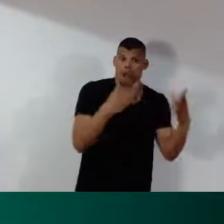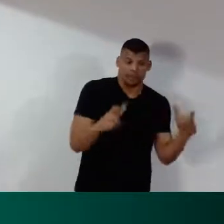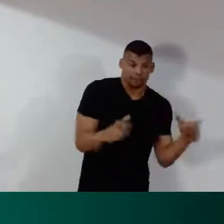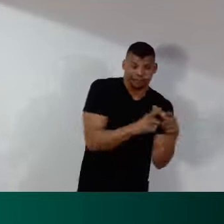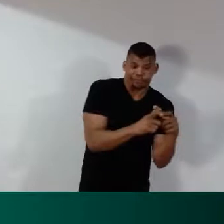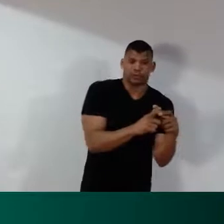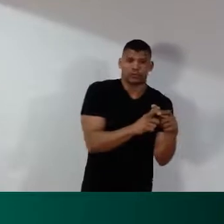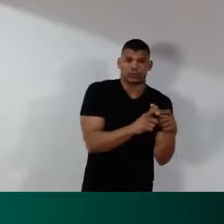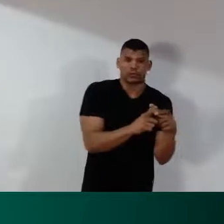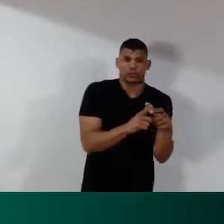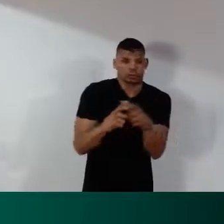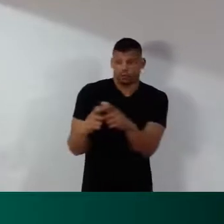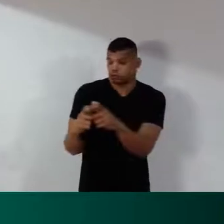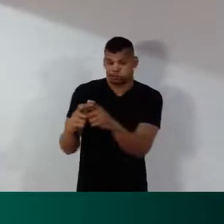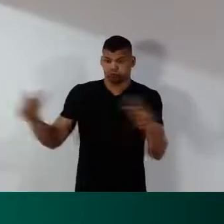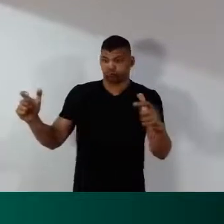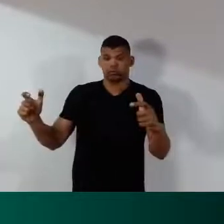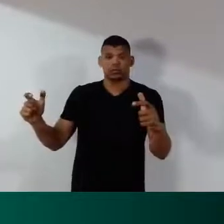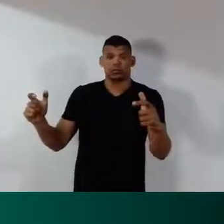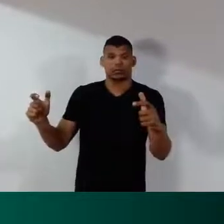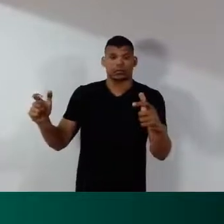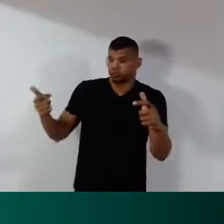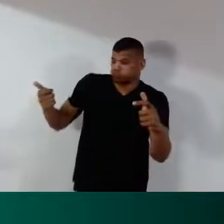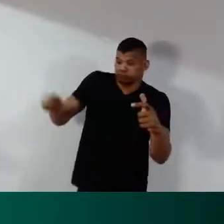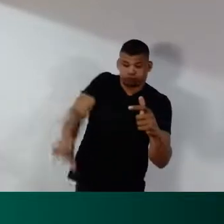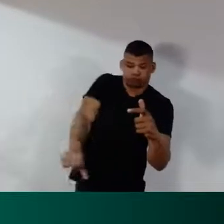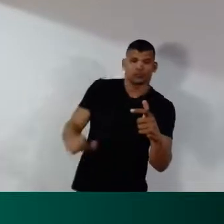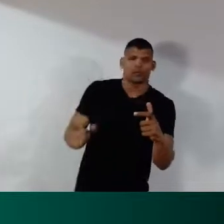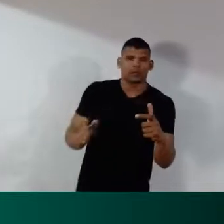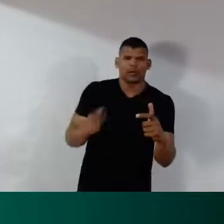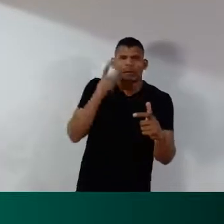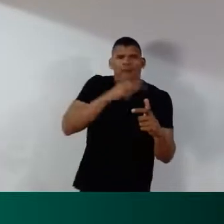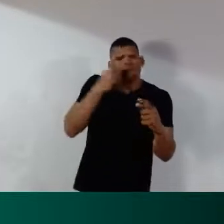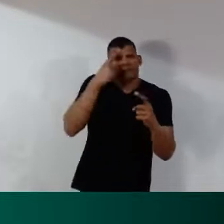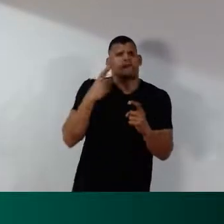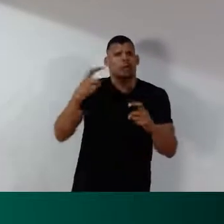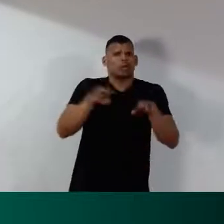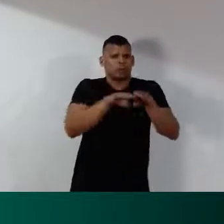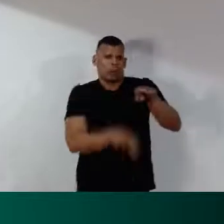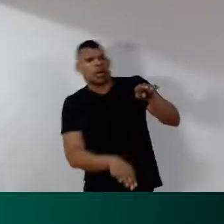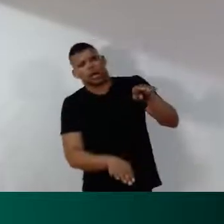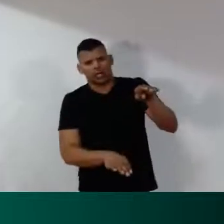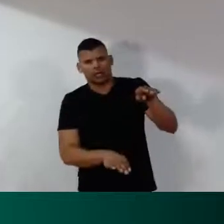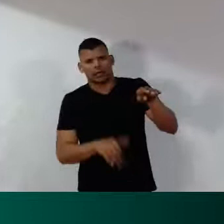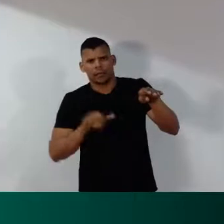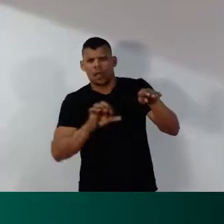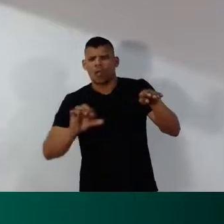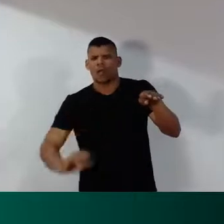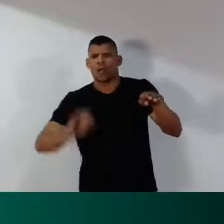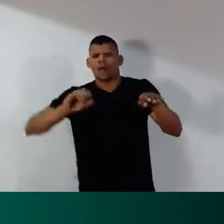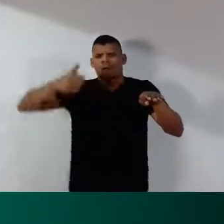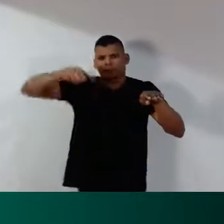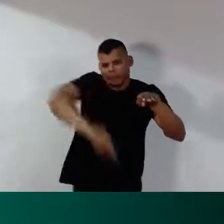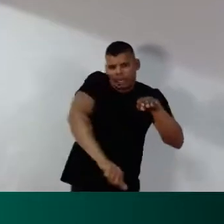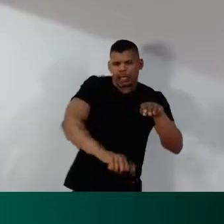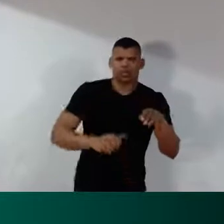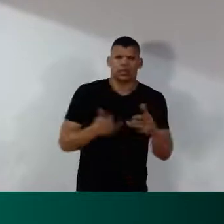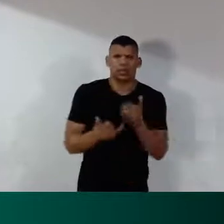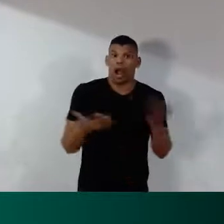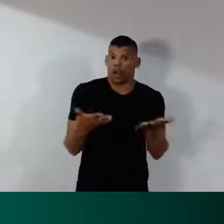recuo que ele é extremamente violento nós estamos de fato nos anos 90 pioradas e